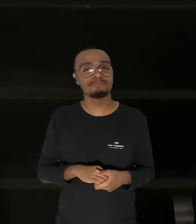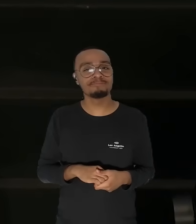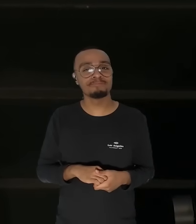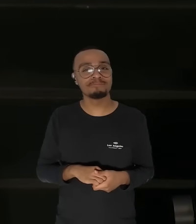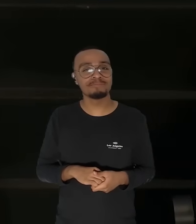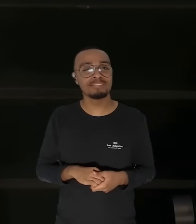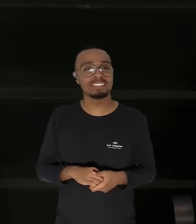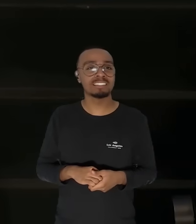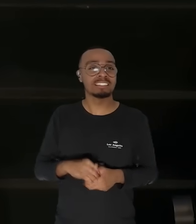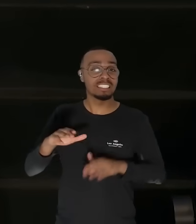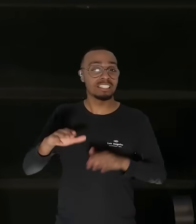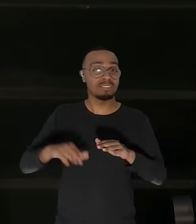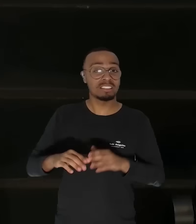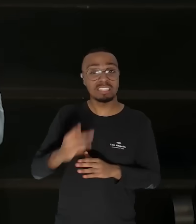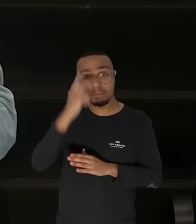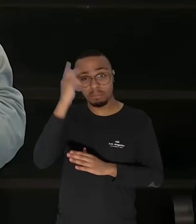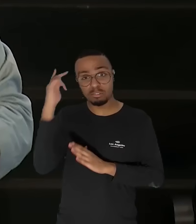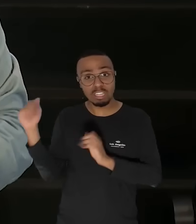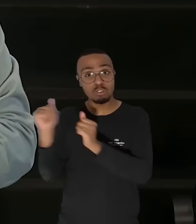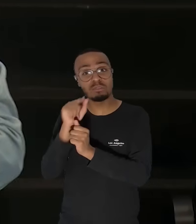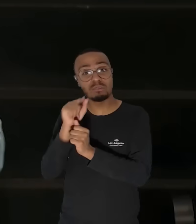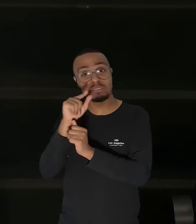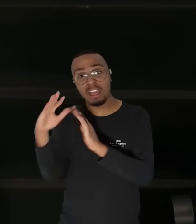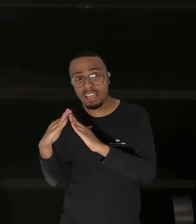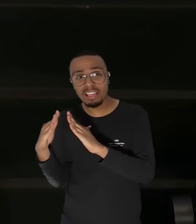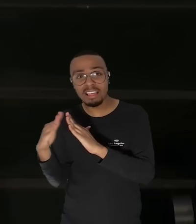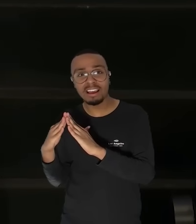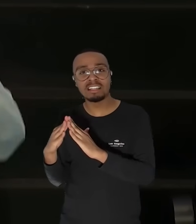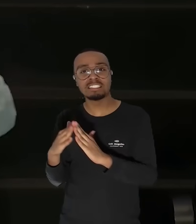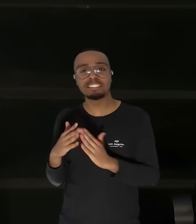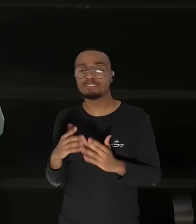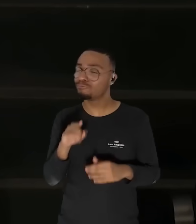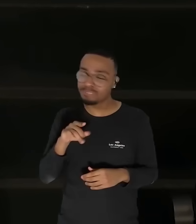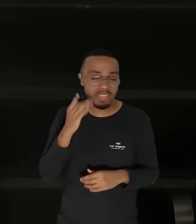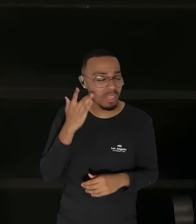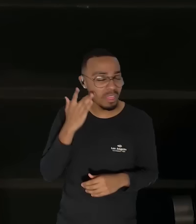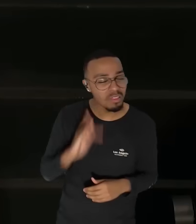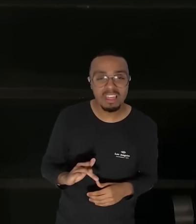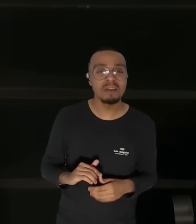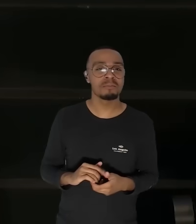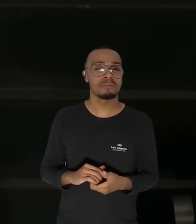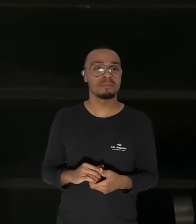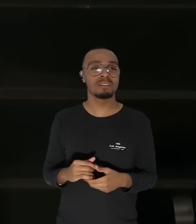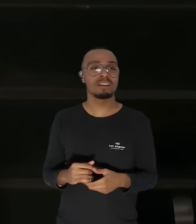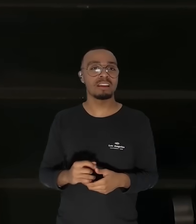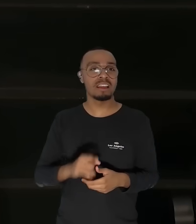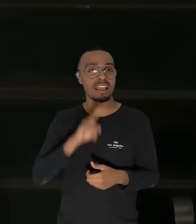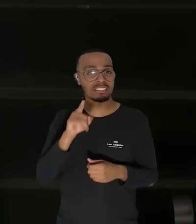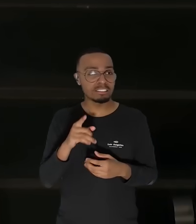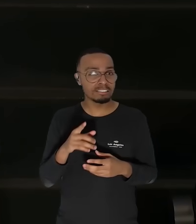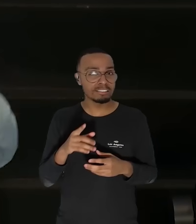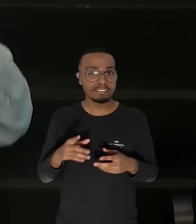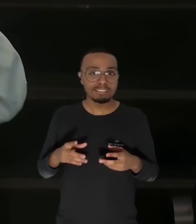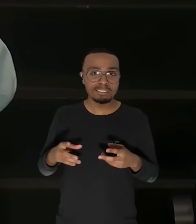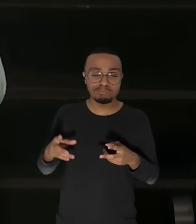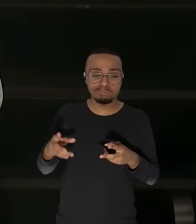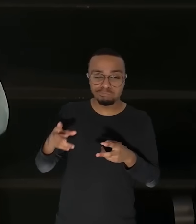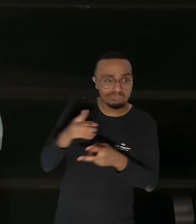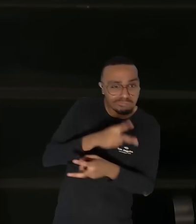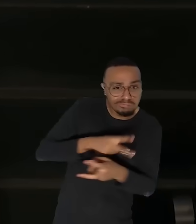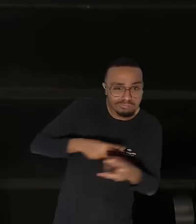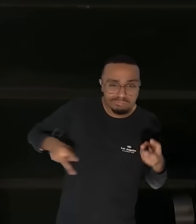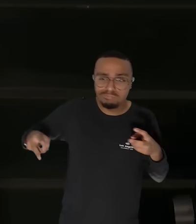cama ao lado. É o que nós chamamos de tempestades em segredo.